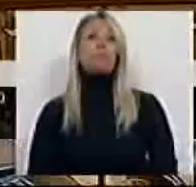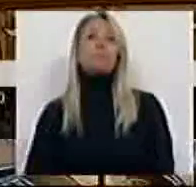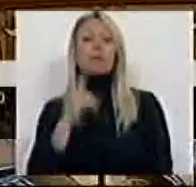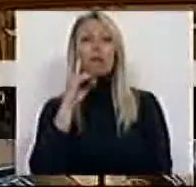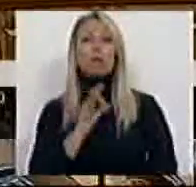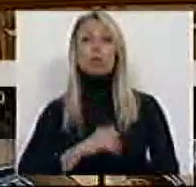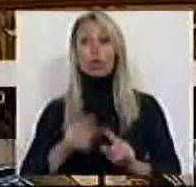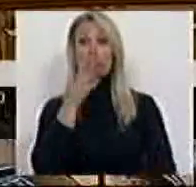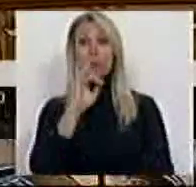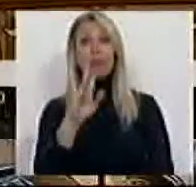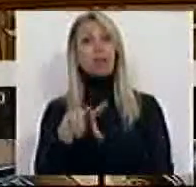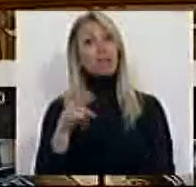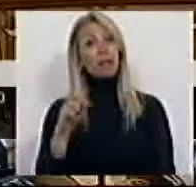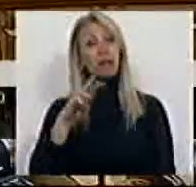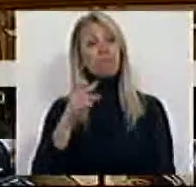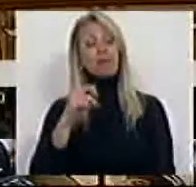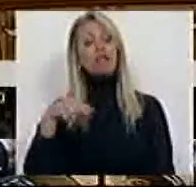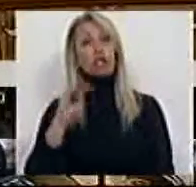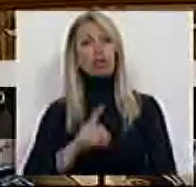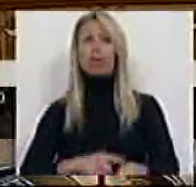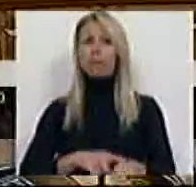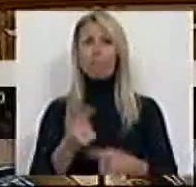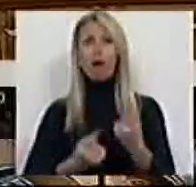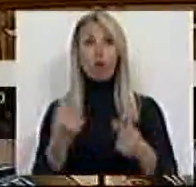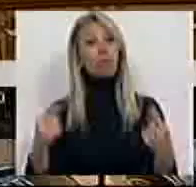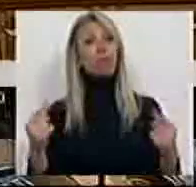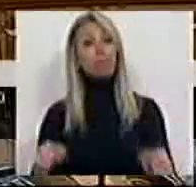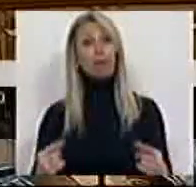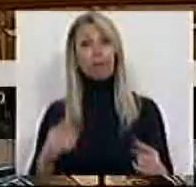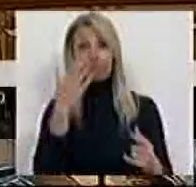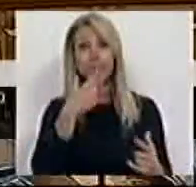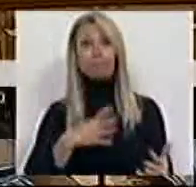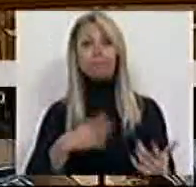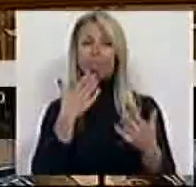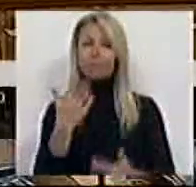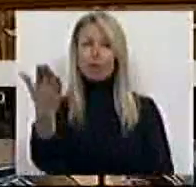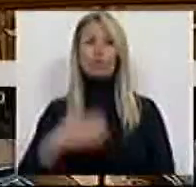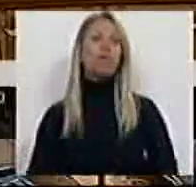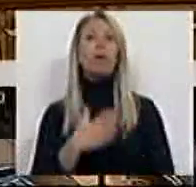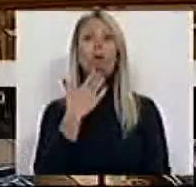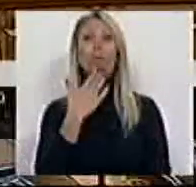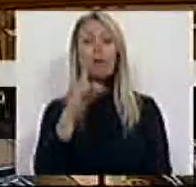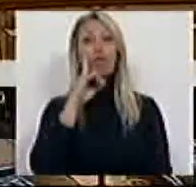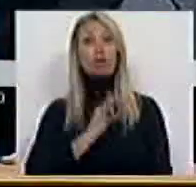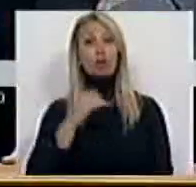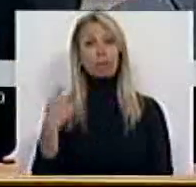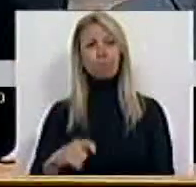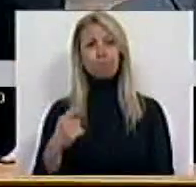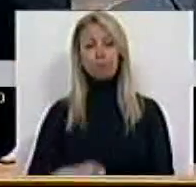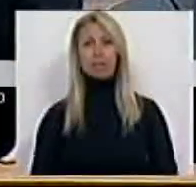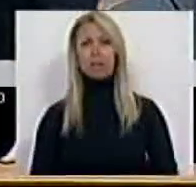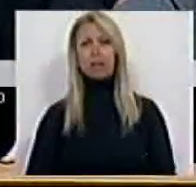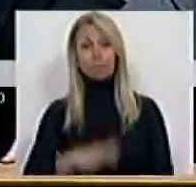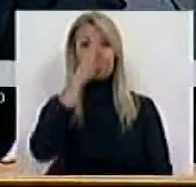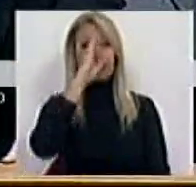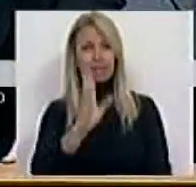Sra. Deputada Catarina Martins, tem ainda algum tempo. Se pretende, faz favor. Muito obrigada, Sra. Presidente.